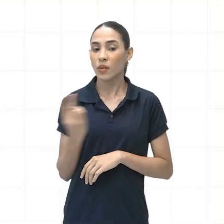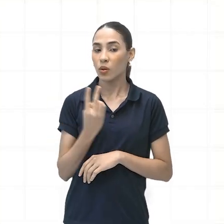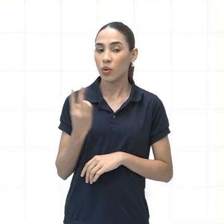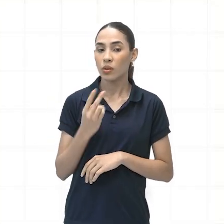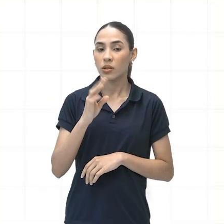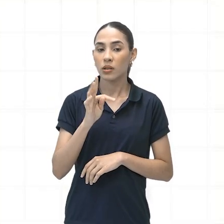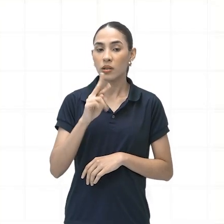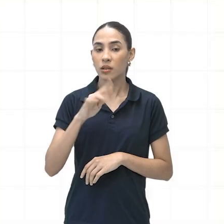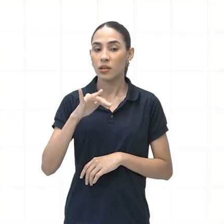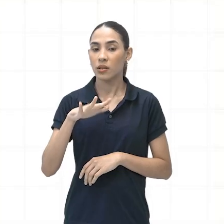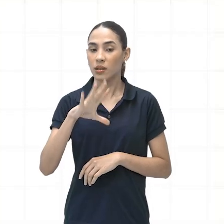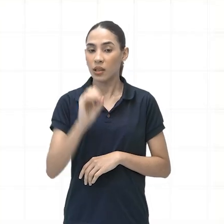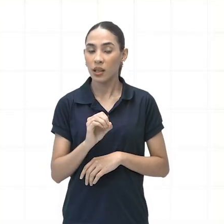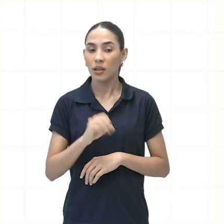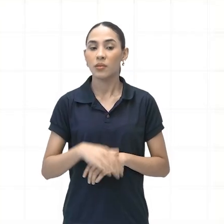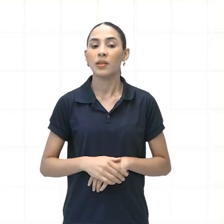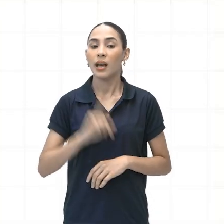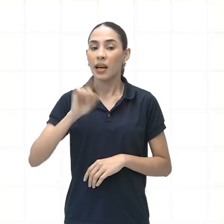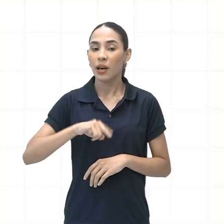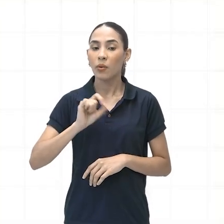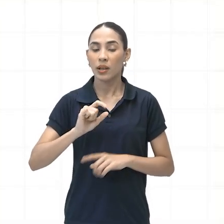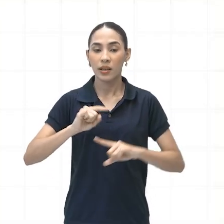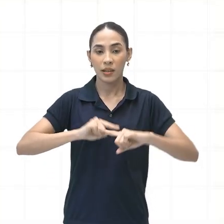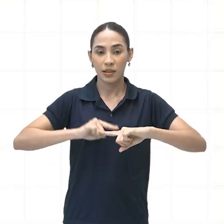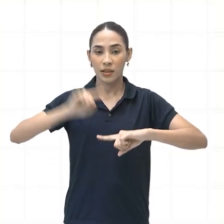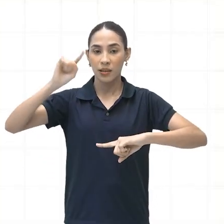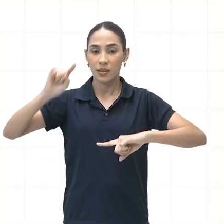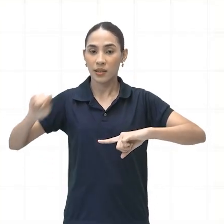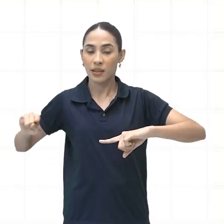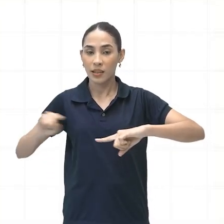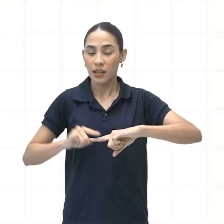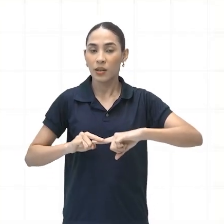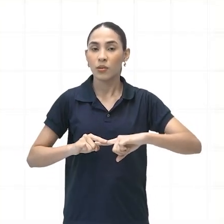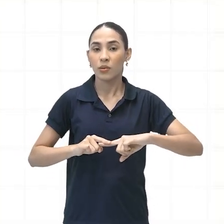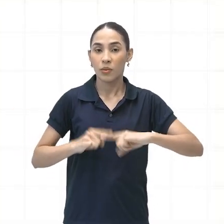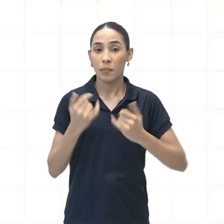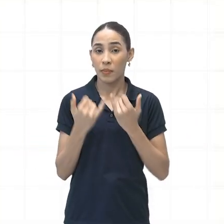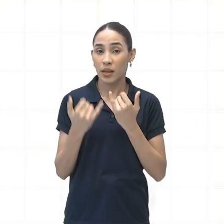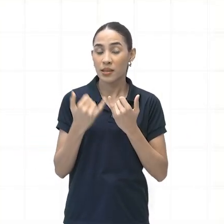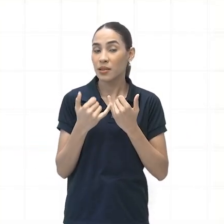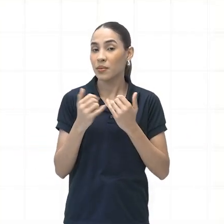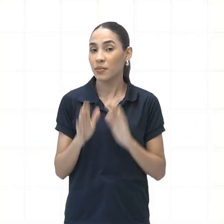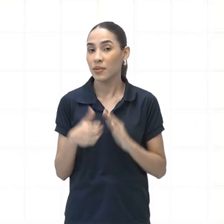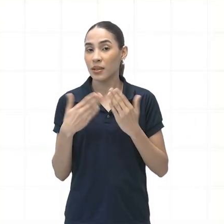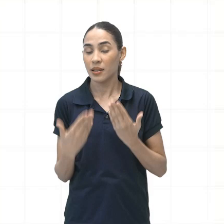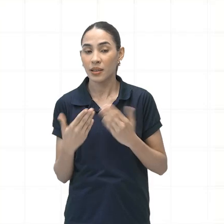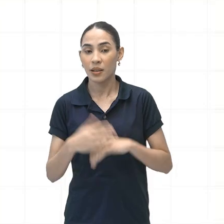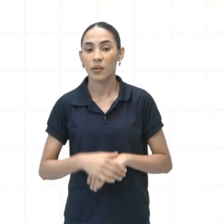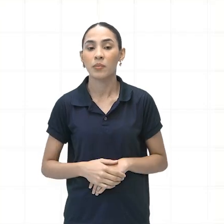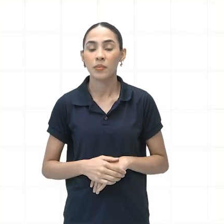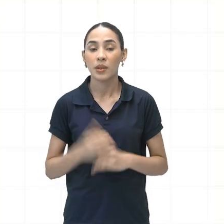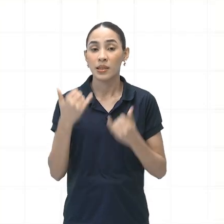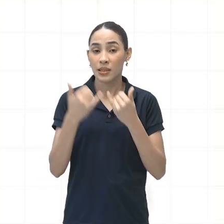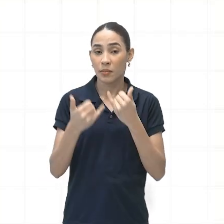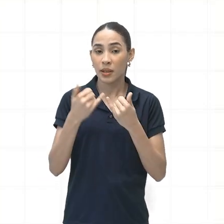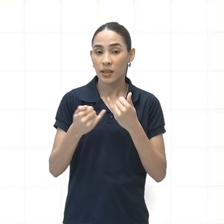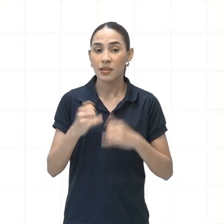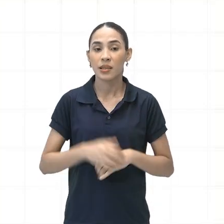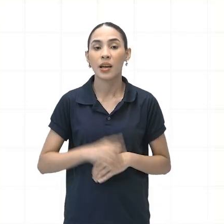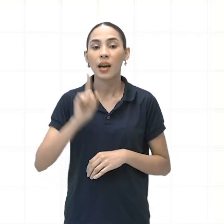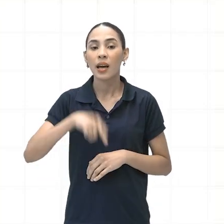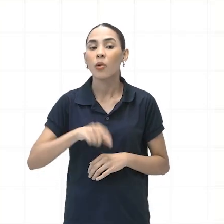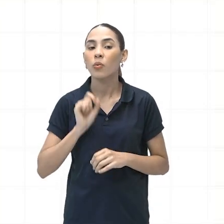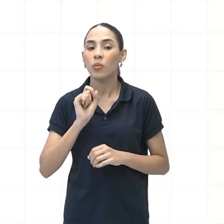dois triângulos, eles são triângulos semelhantes. E aí, esse caso de semelhança é